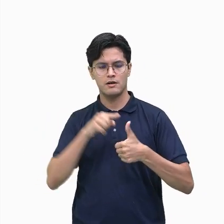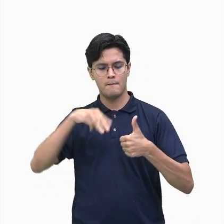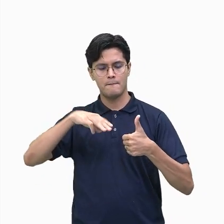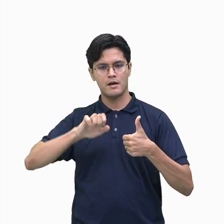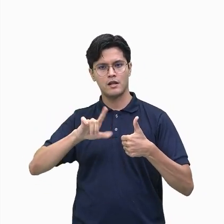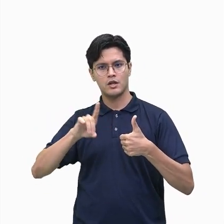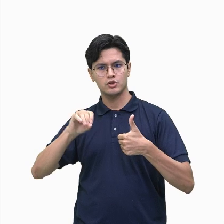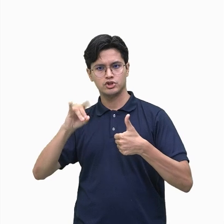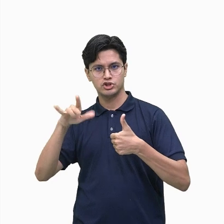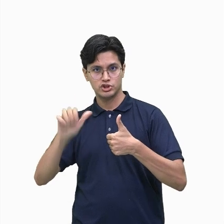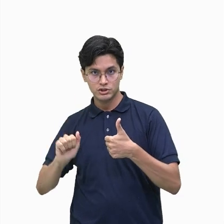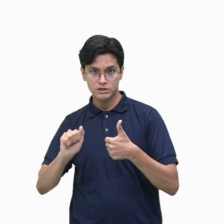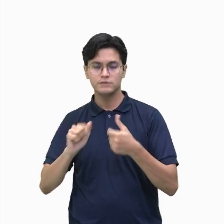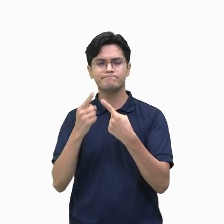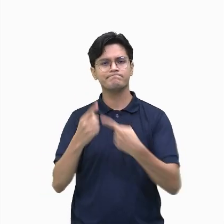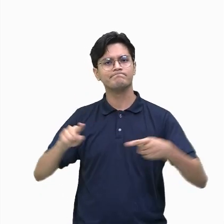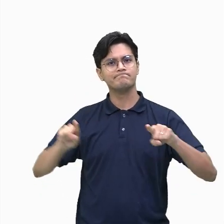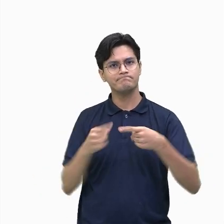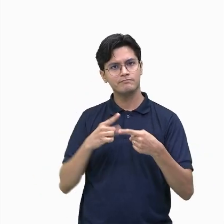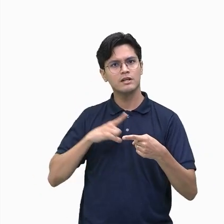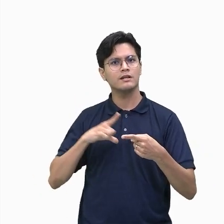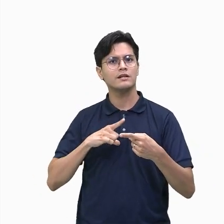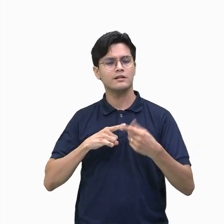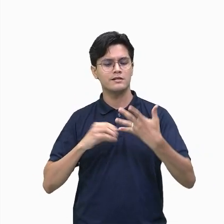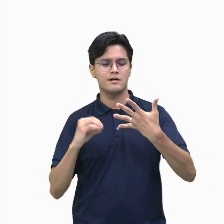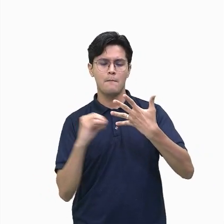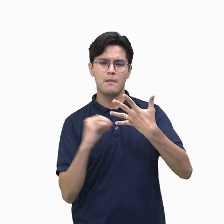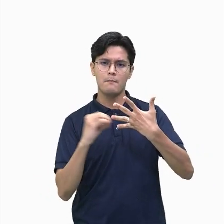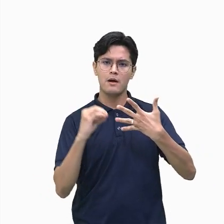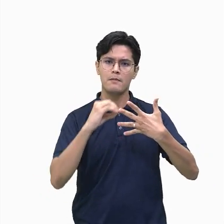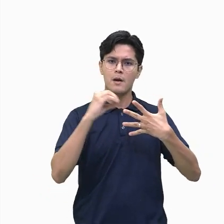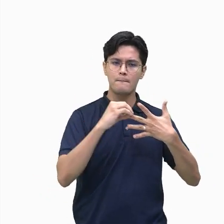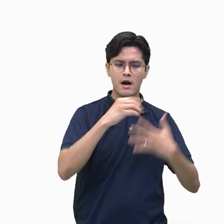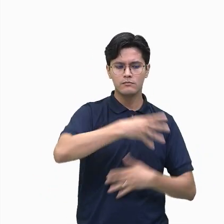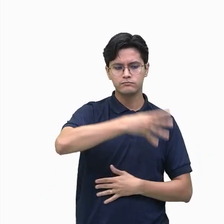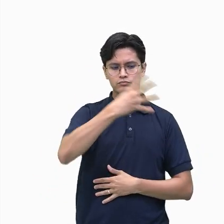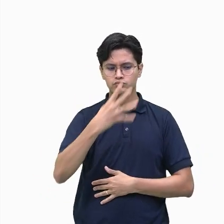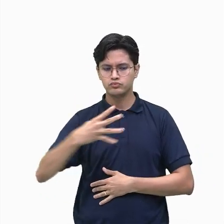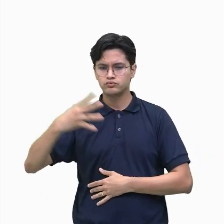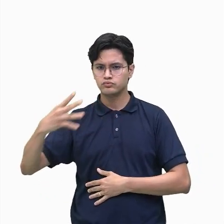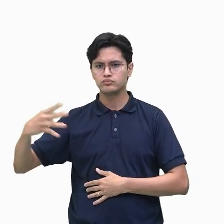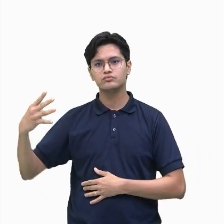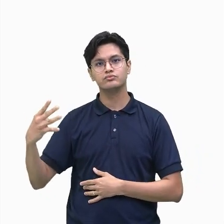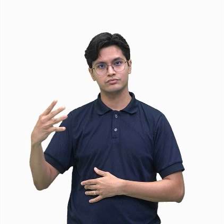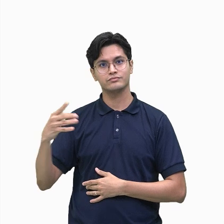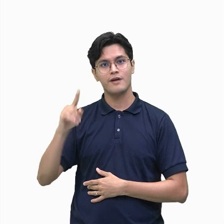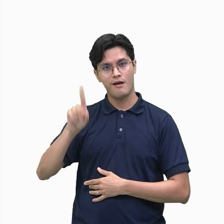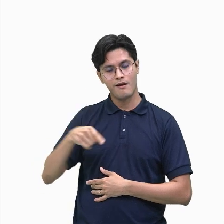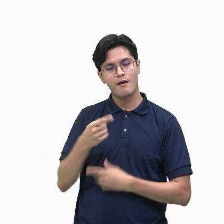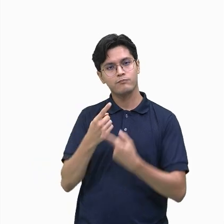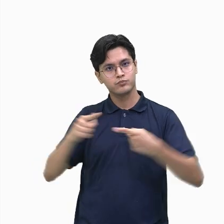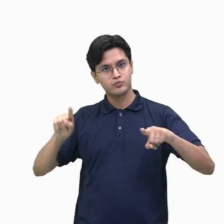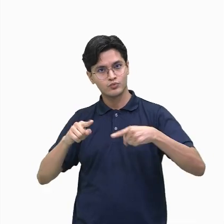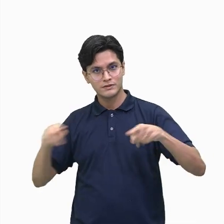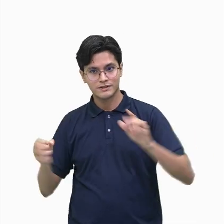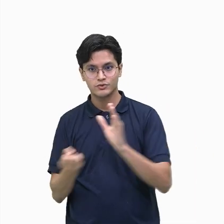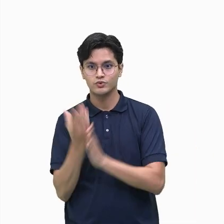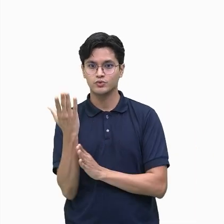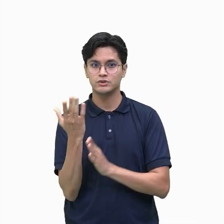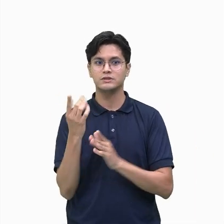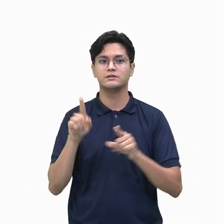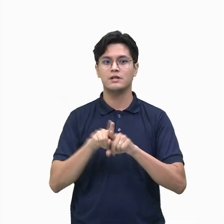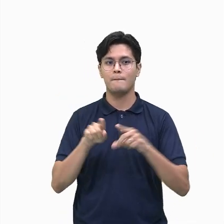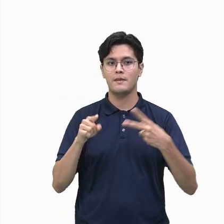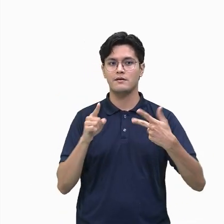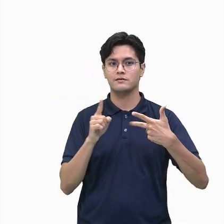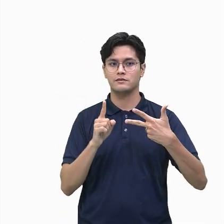Sucessão de notas que formam uma linha musical, certo? A harmonia, combinação de